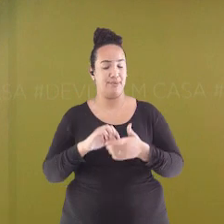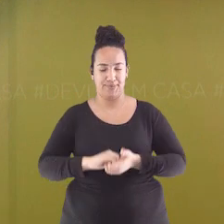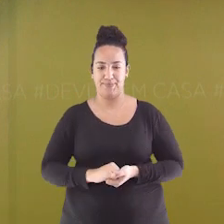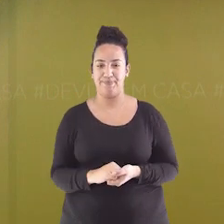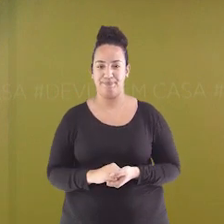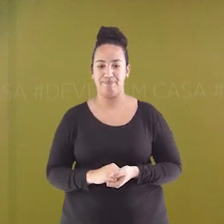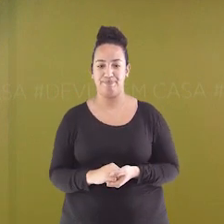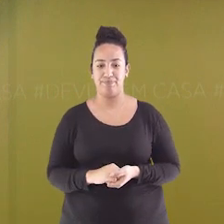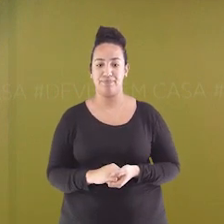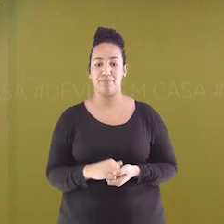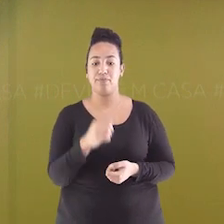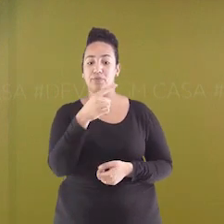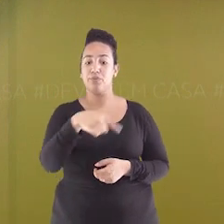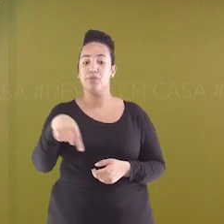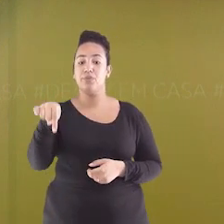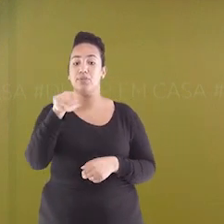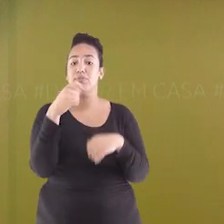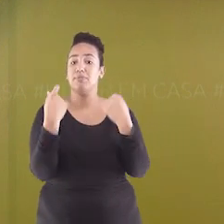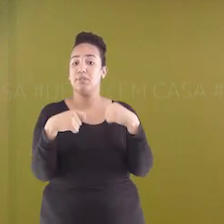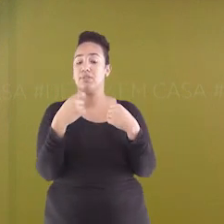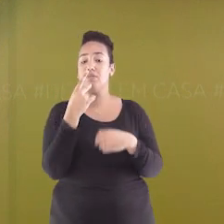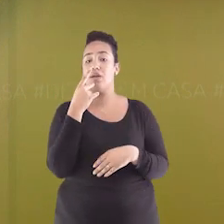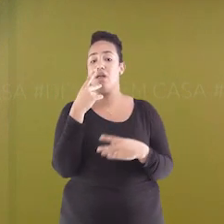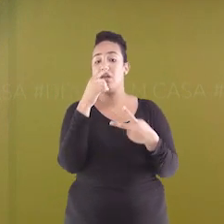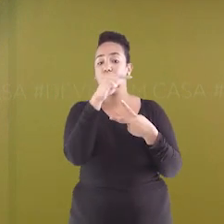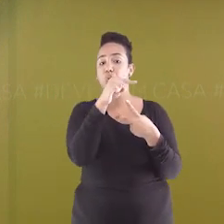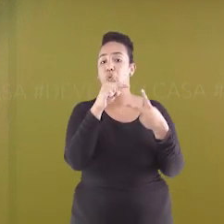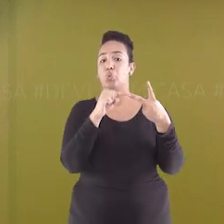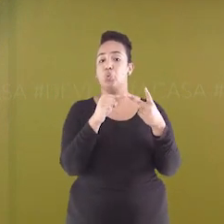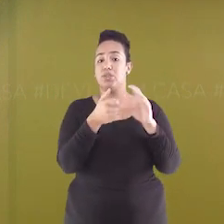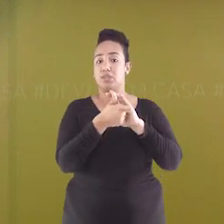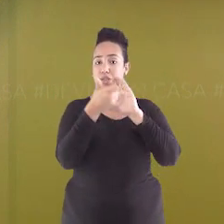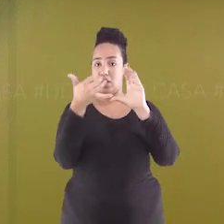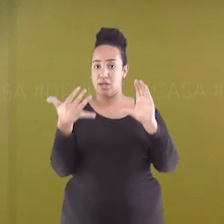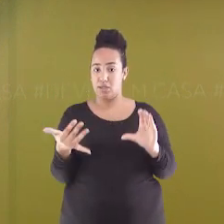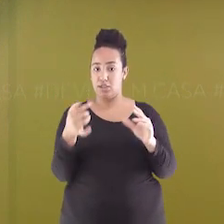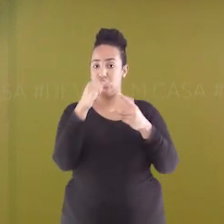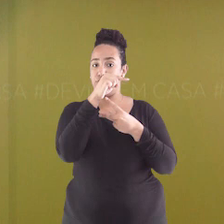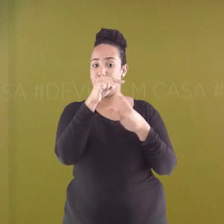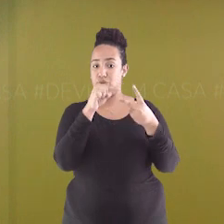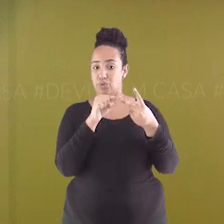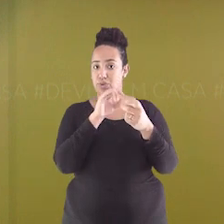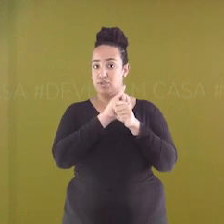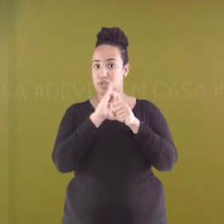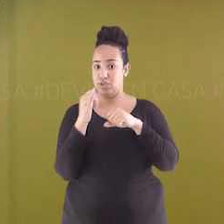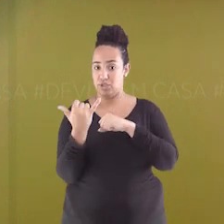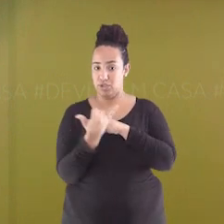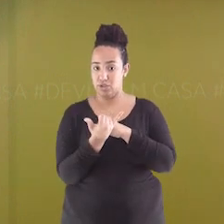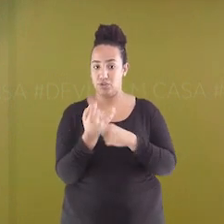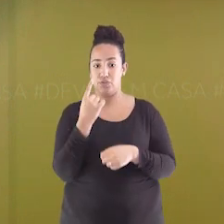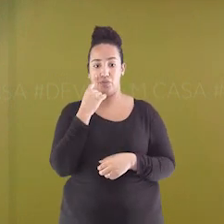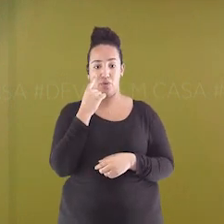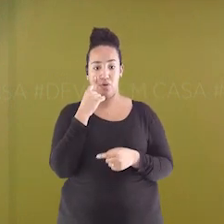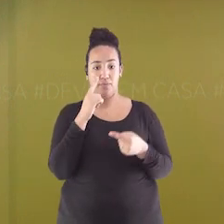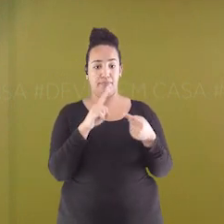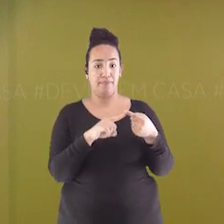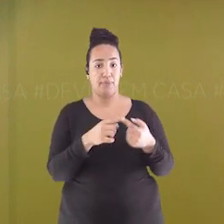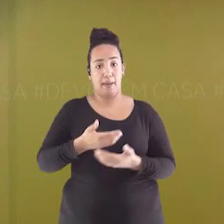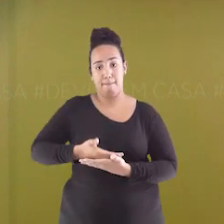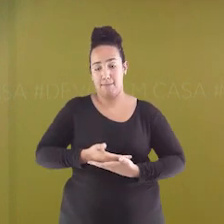vocês. Dê duas características, isto é, dois adjetivos para os substantivos. Olha lá,